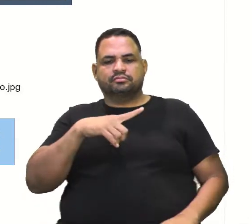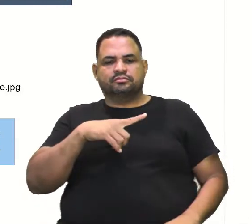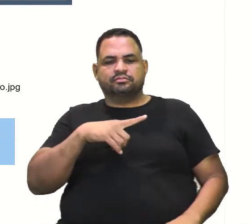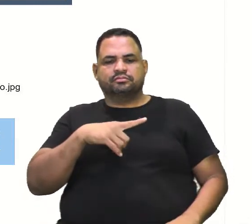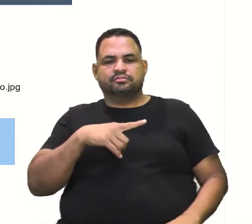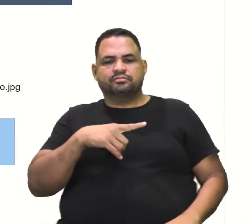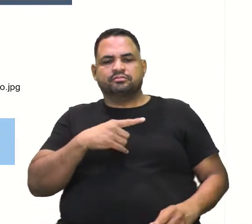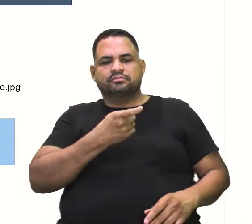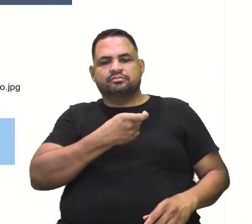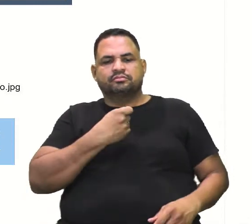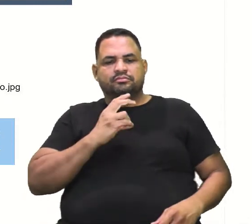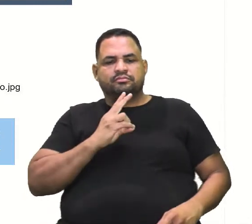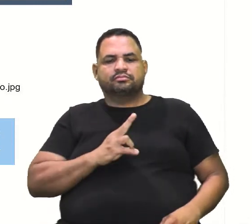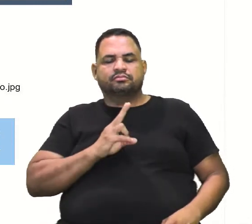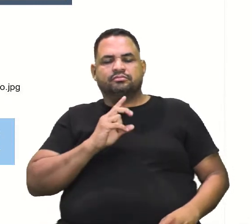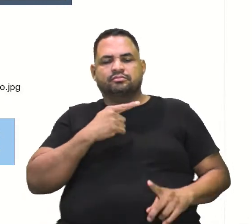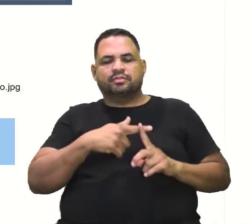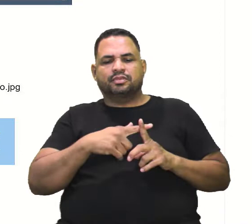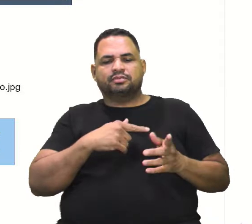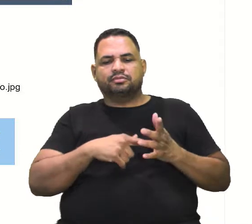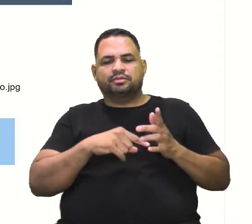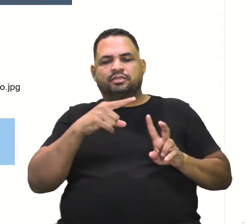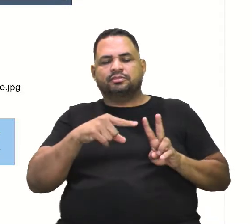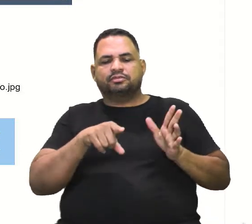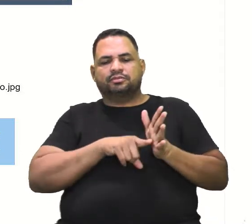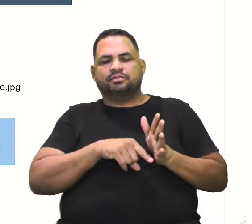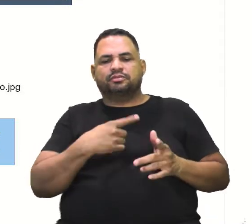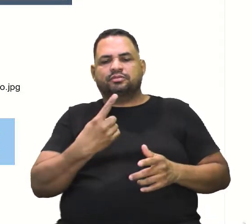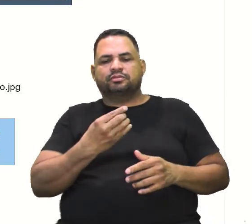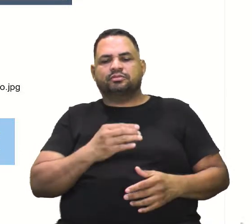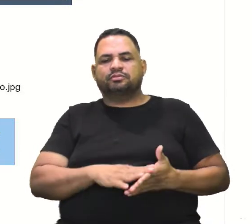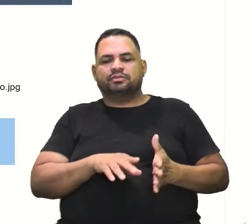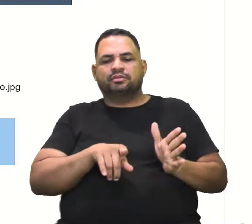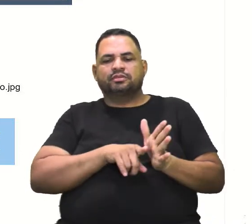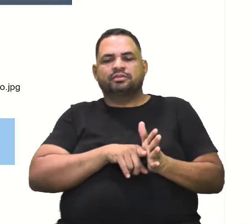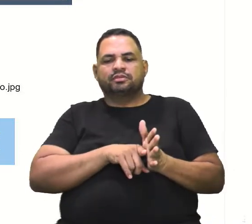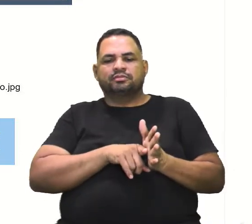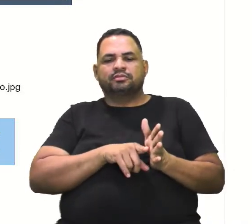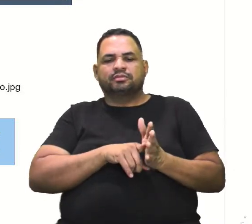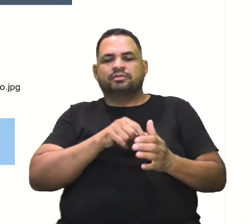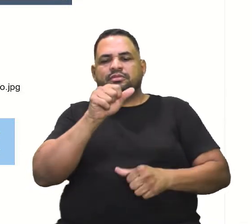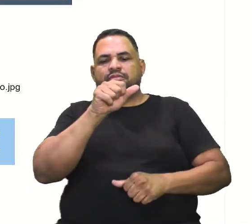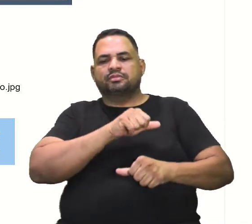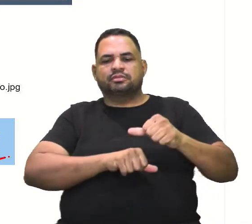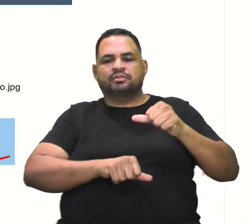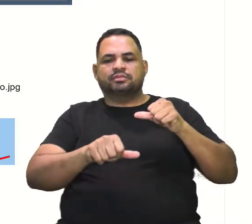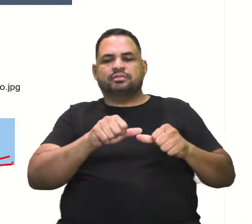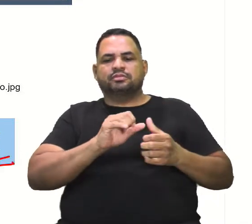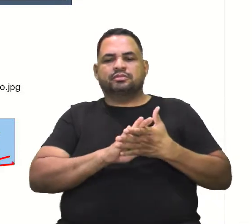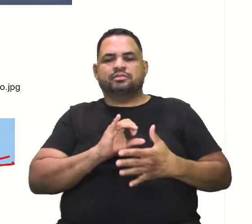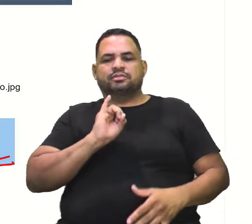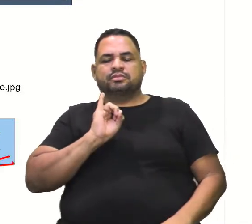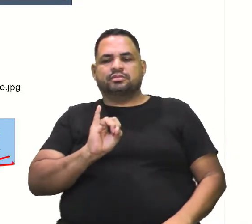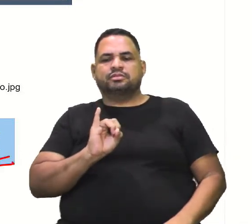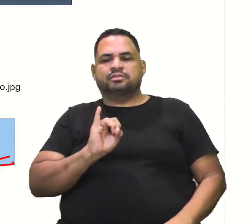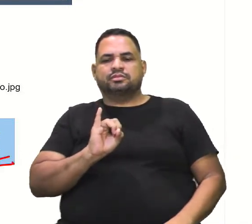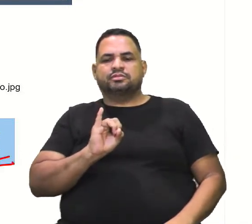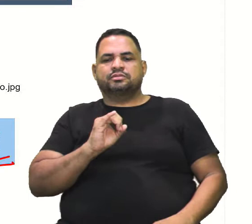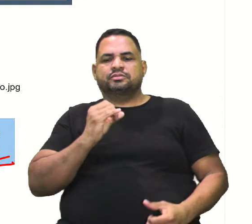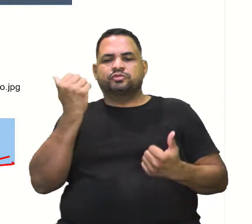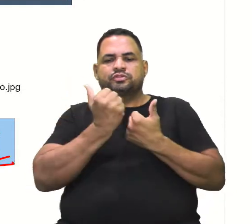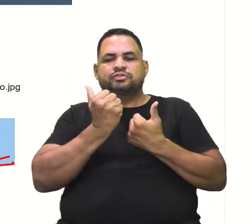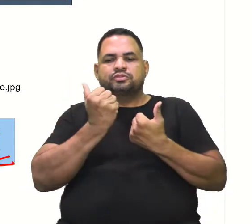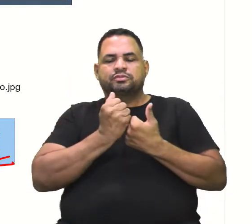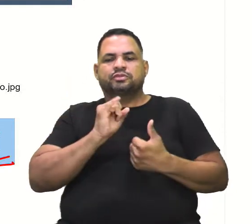lá que x é igual mais ou menos a raiz de menos 1, esse menos 1 vai ser trocado por I